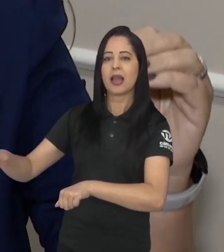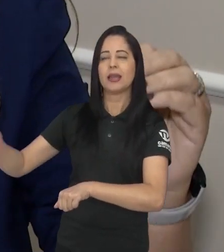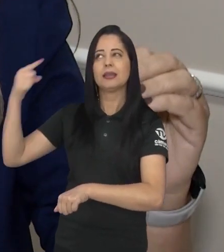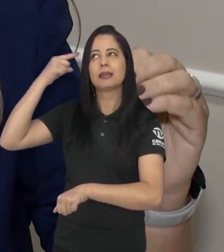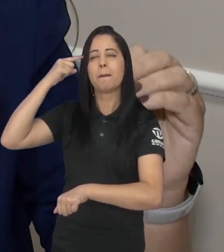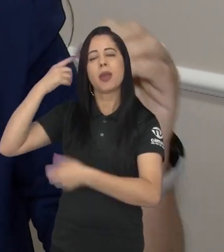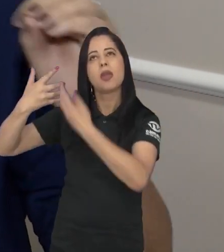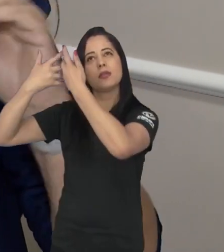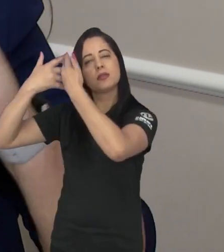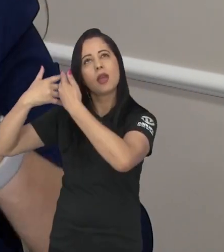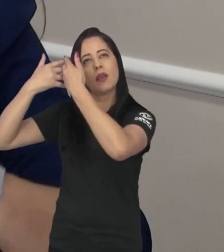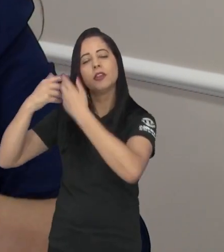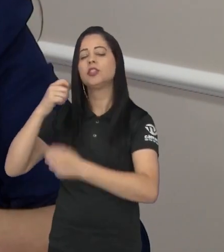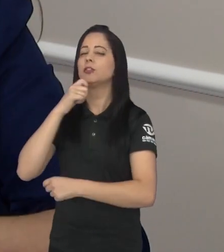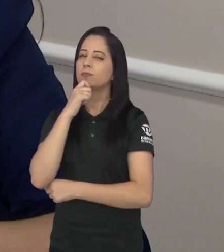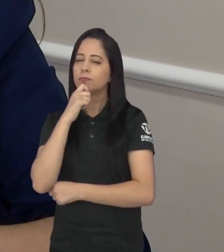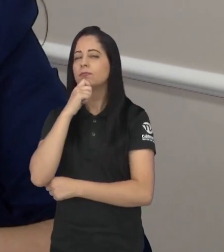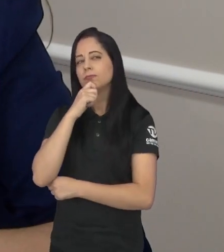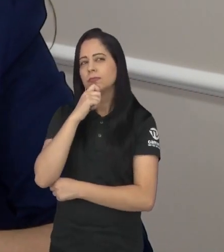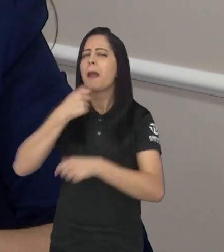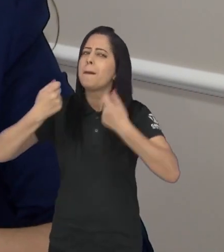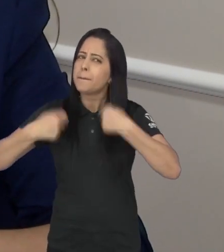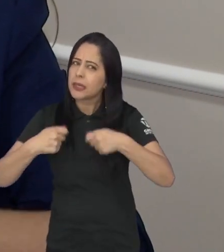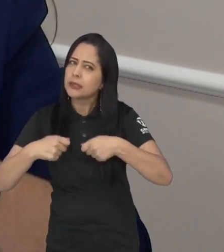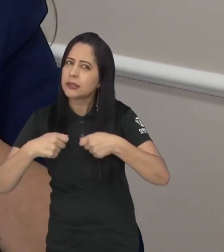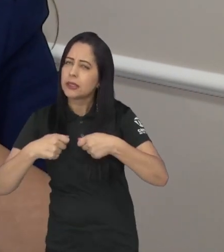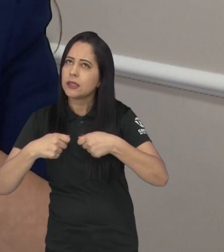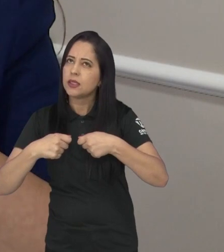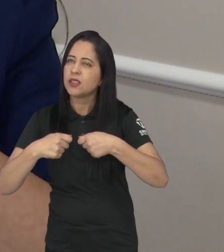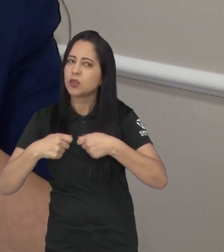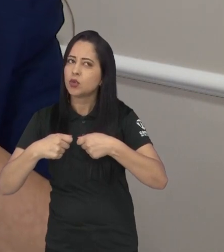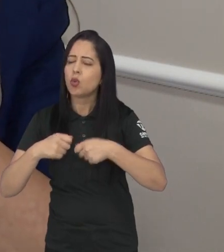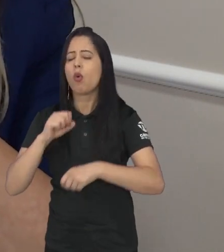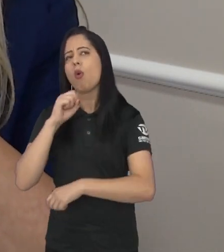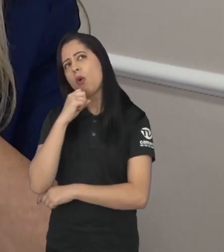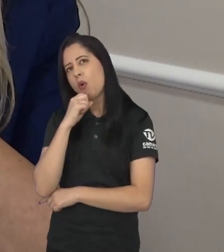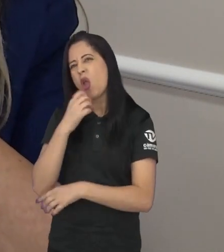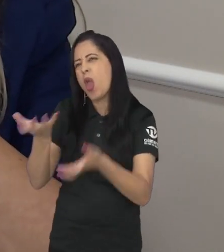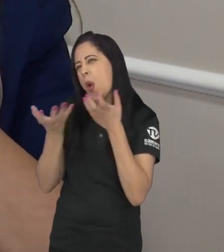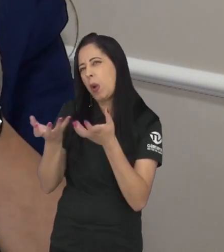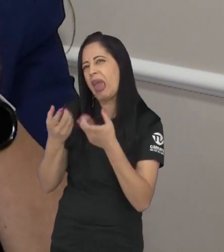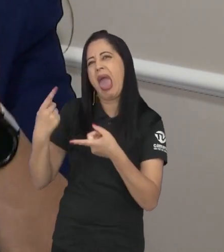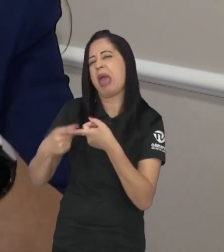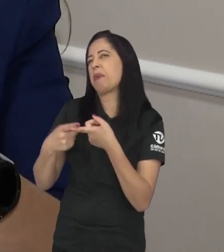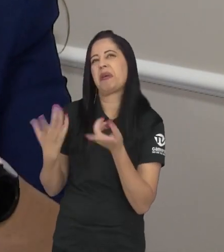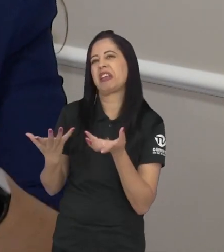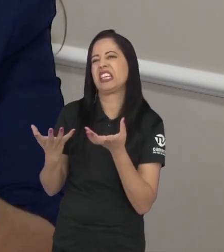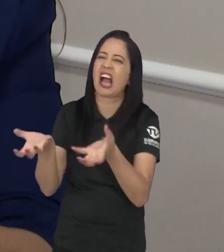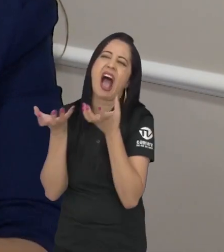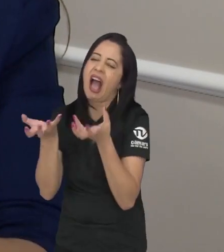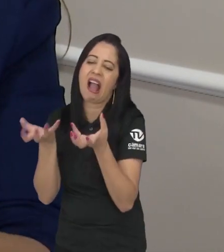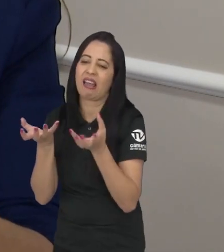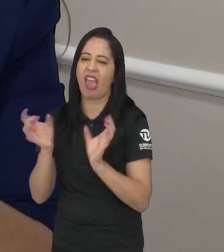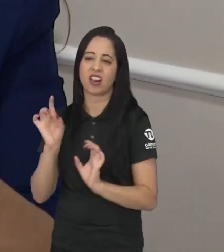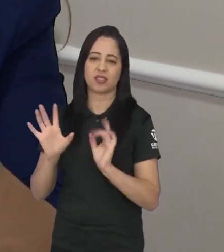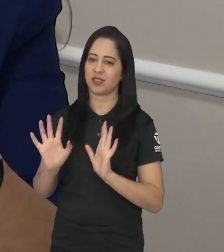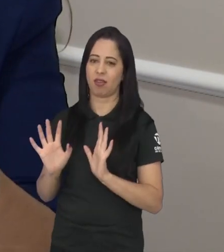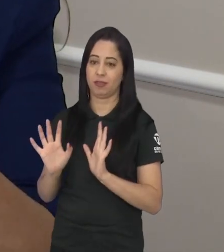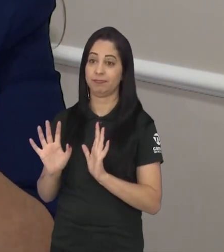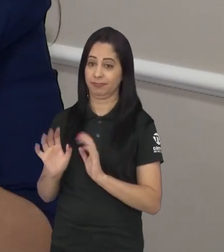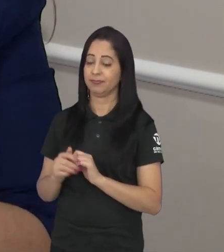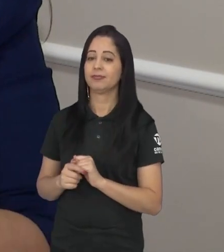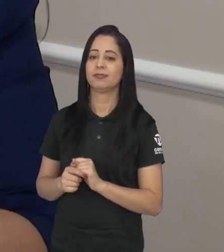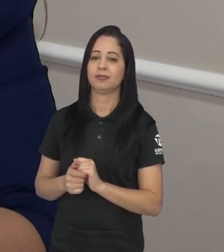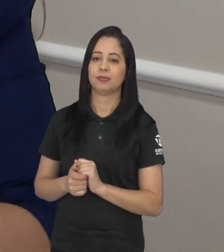um pouquinho se realmente é aquilo que ela precisa. Eu quero ter porque eu preciso, ou realmente, né, eu estou